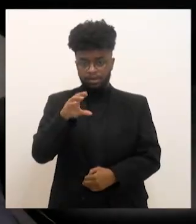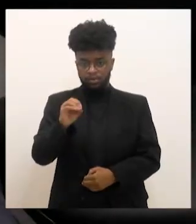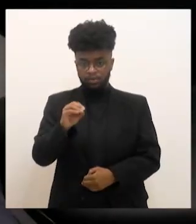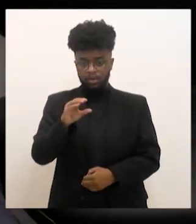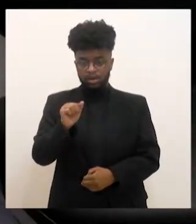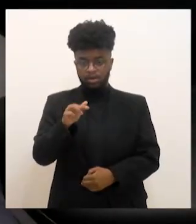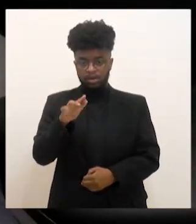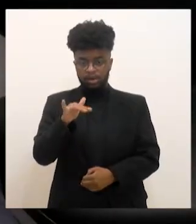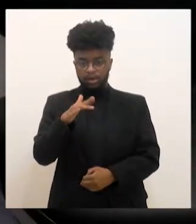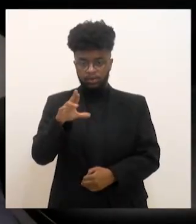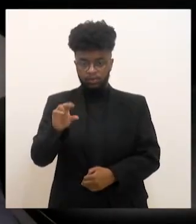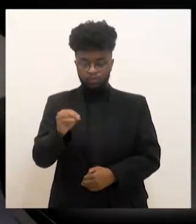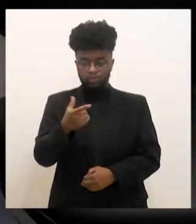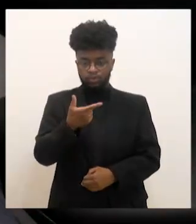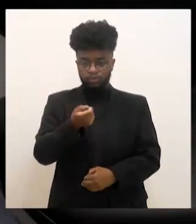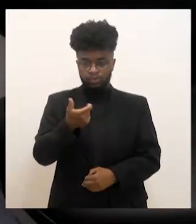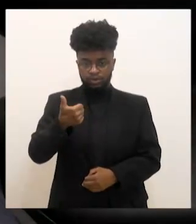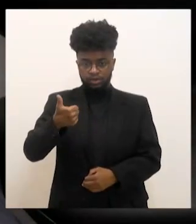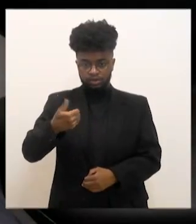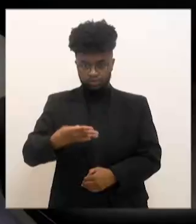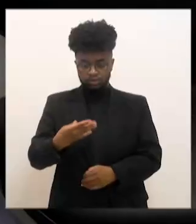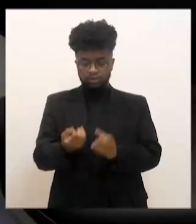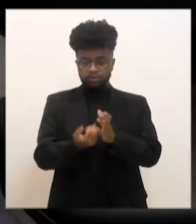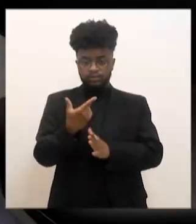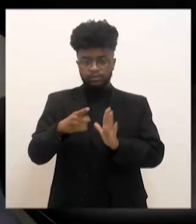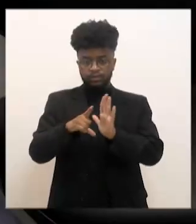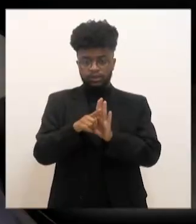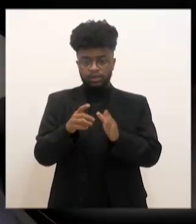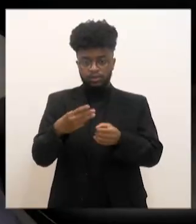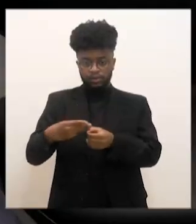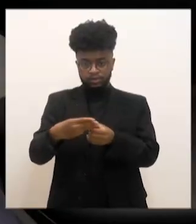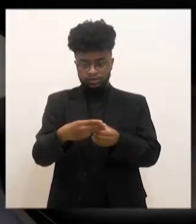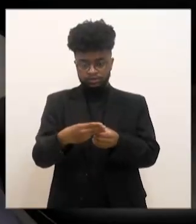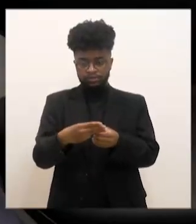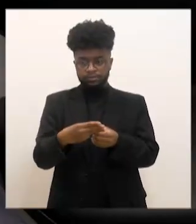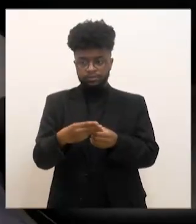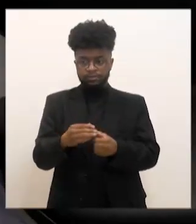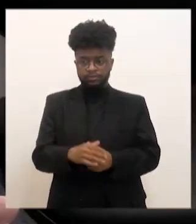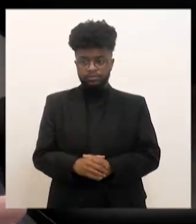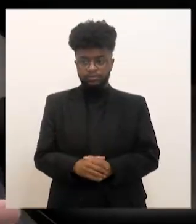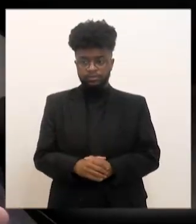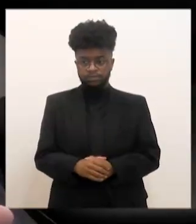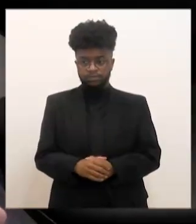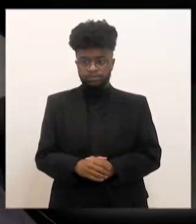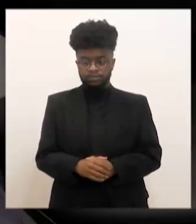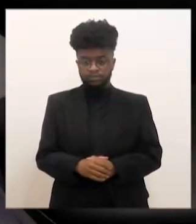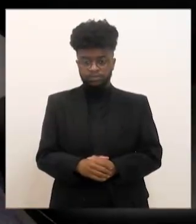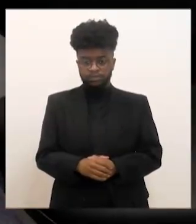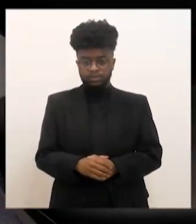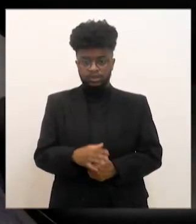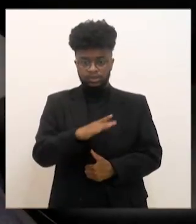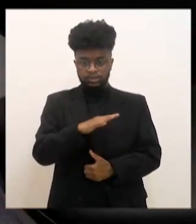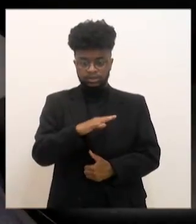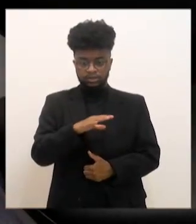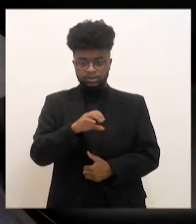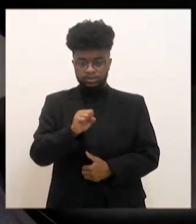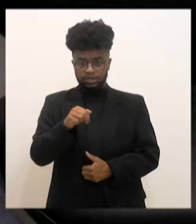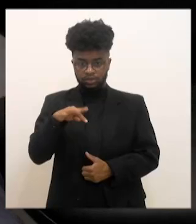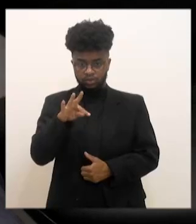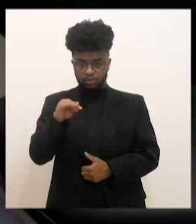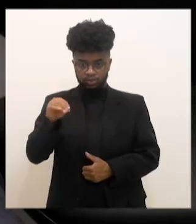julgamento de 2014, legislação municipal de Santos, estado de São Paulo,